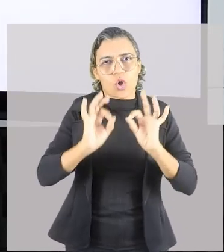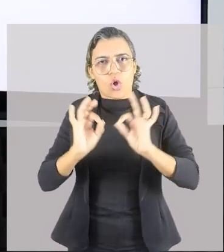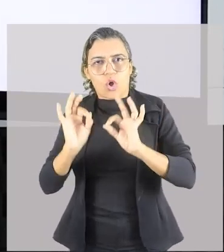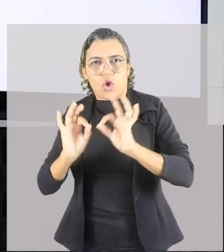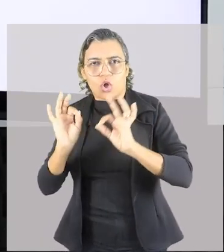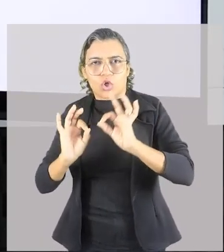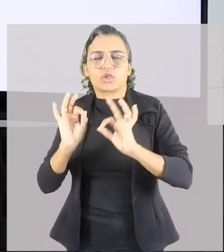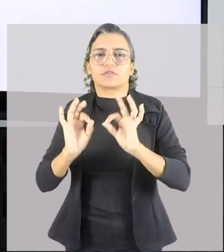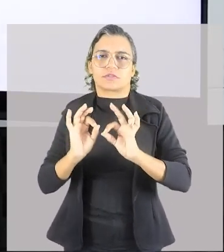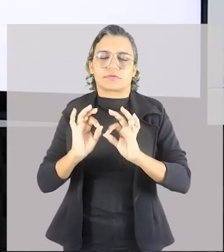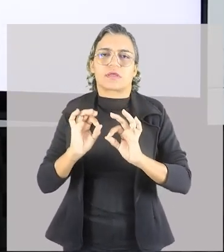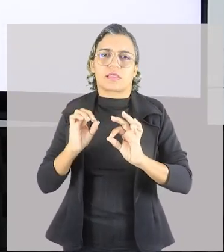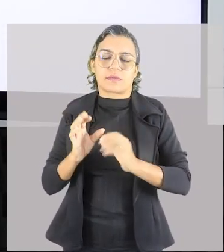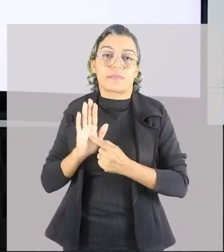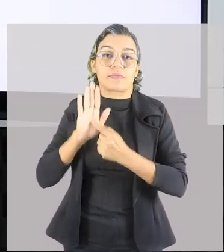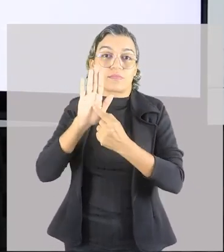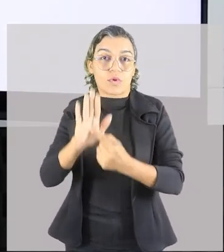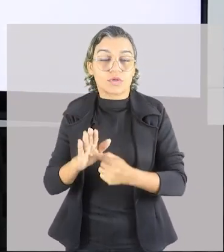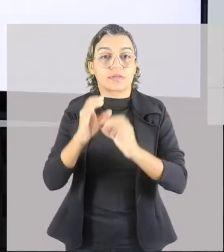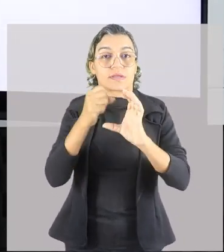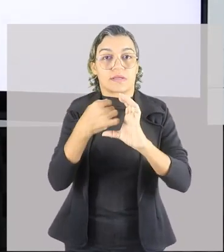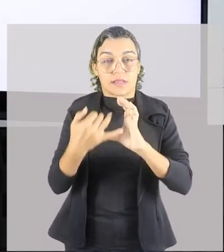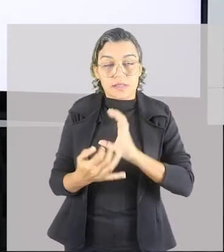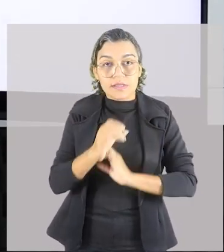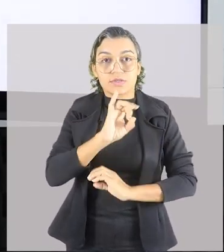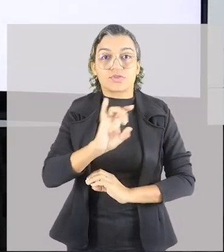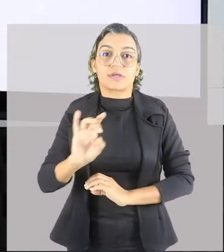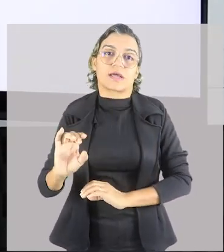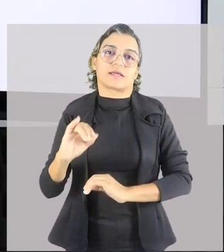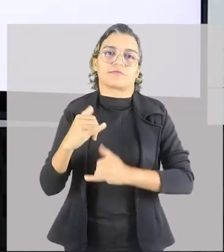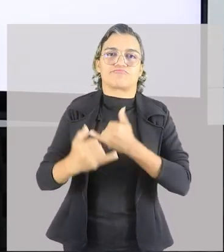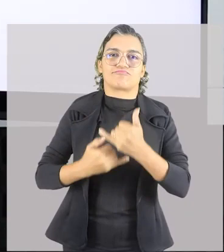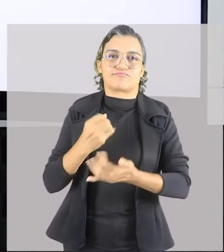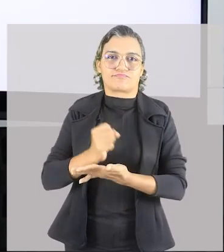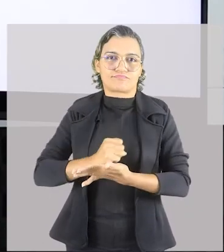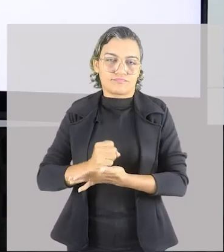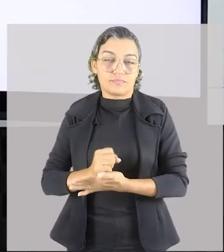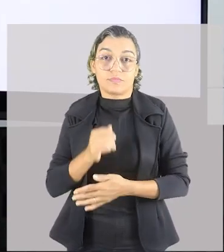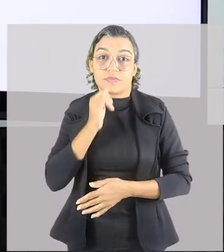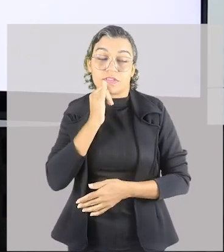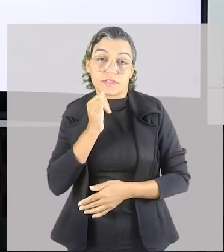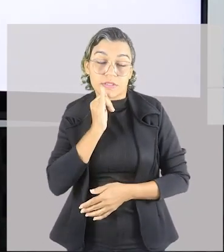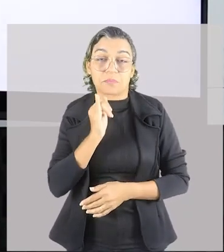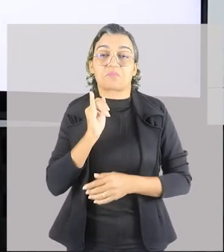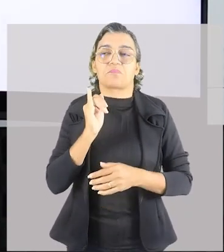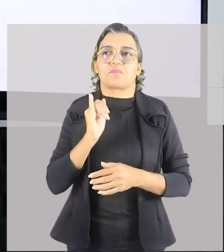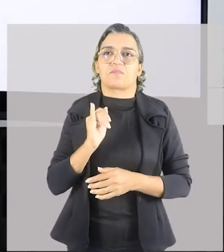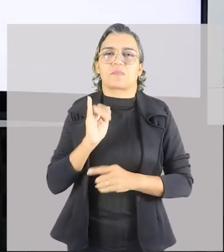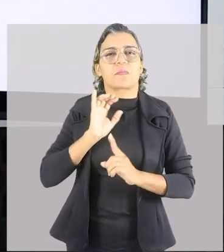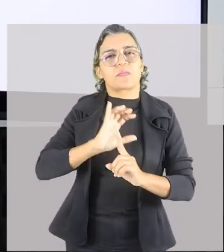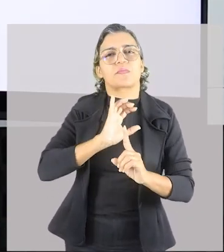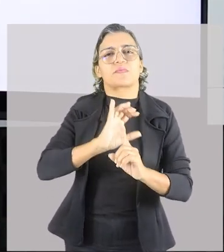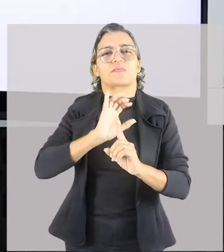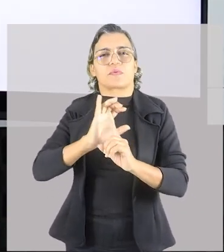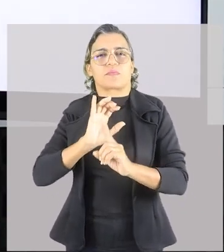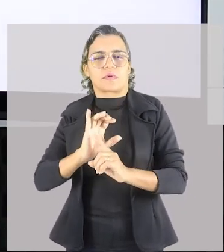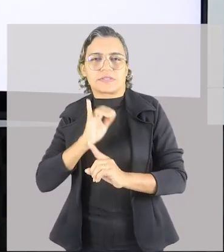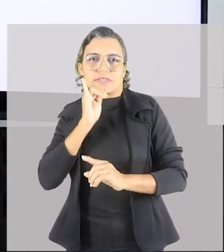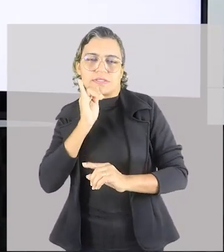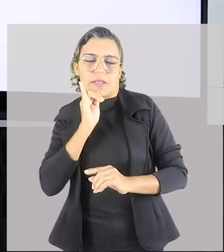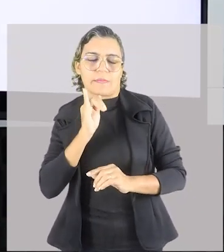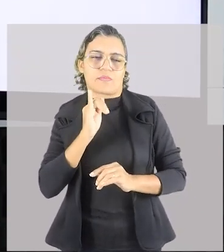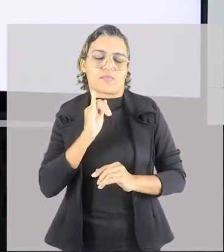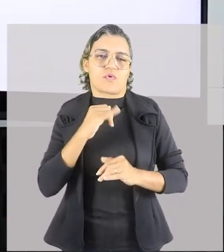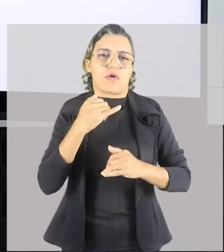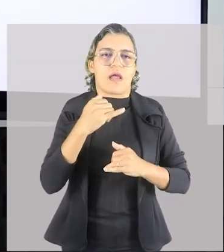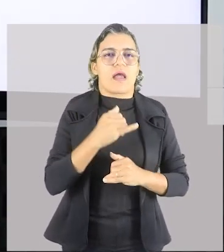vai caracterizar aquele jogo. É o que vai fazer, por exemplo, que se diferencie jogo de